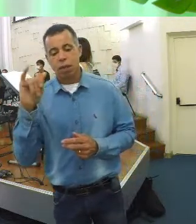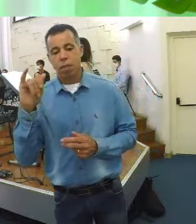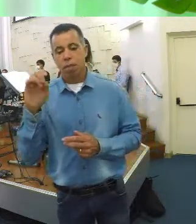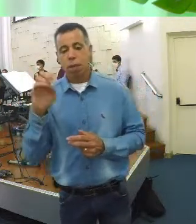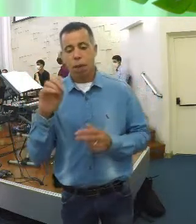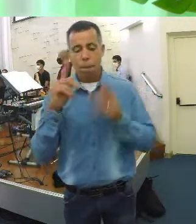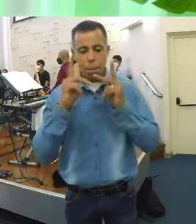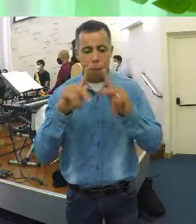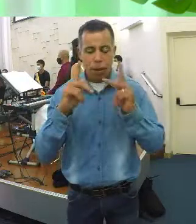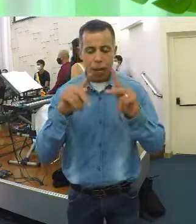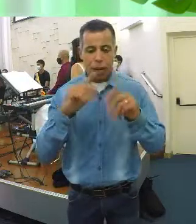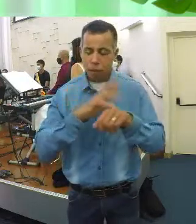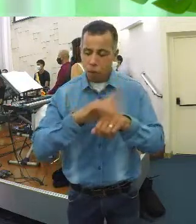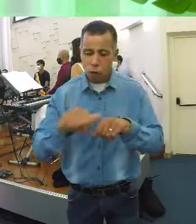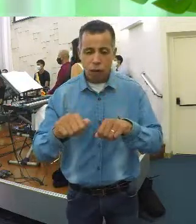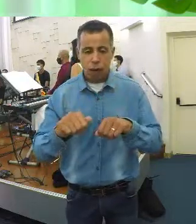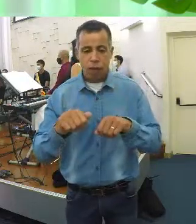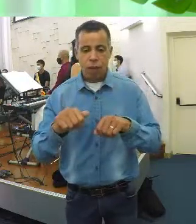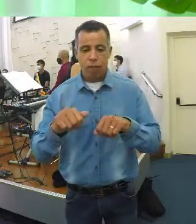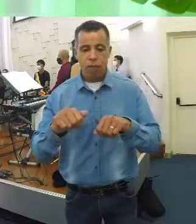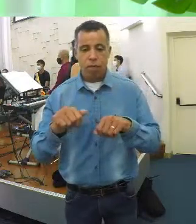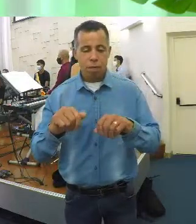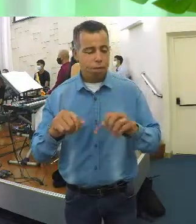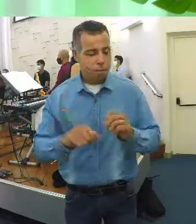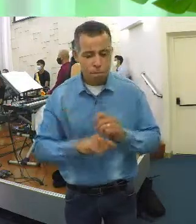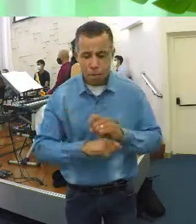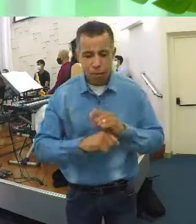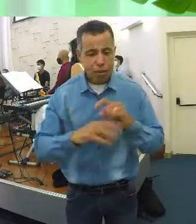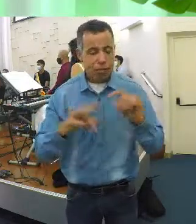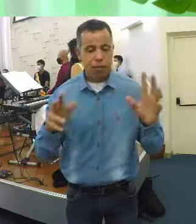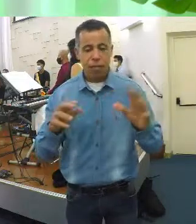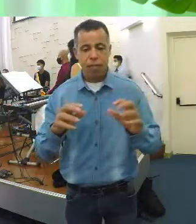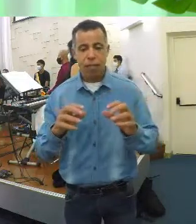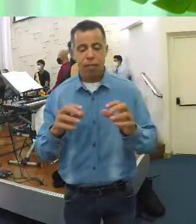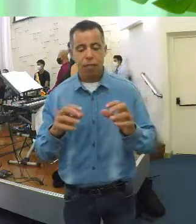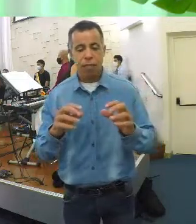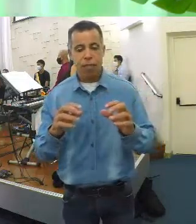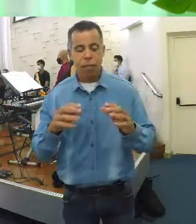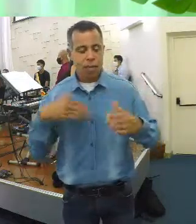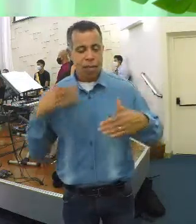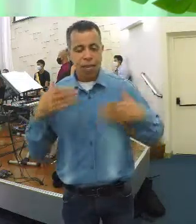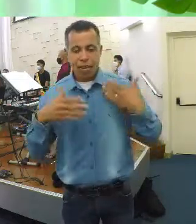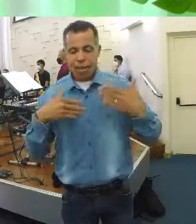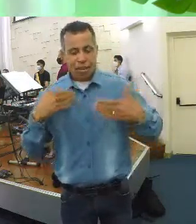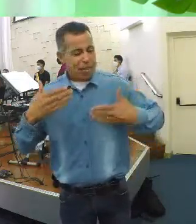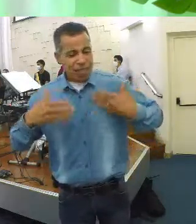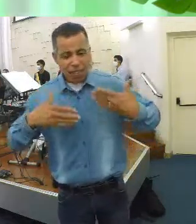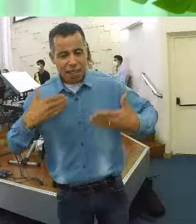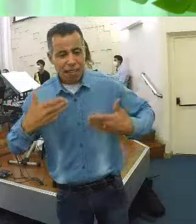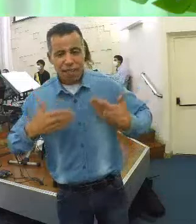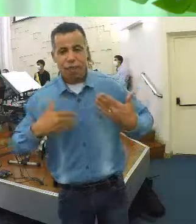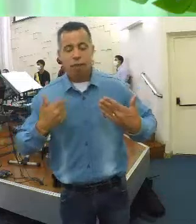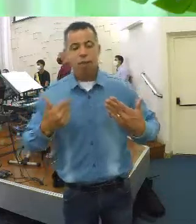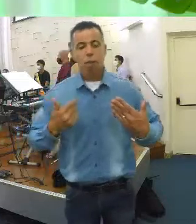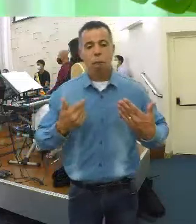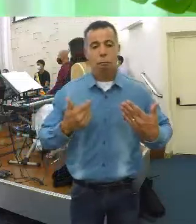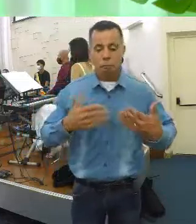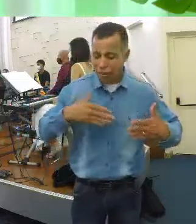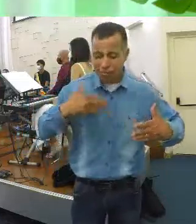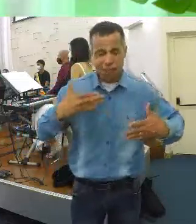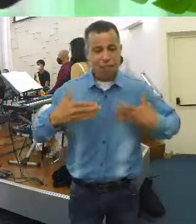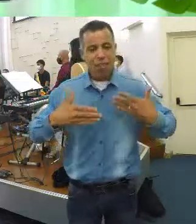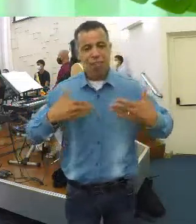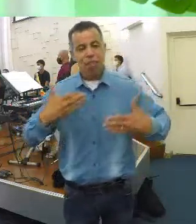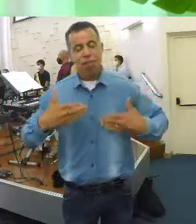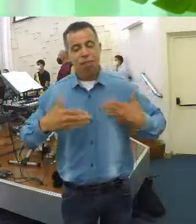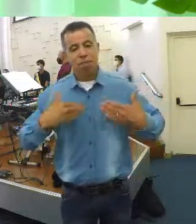cidade. Não te chama a atenção como a palavra do Senhor coloca tudo no superlativo? Grande alegria, muita alegria em